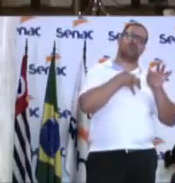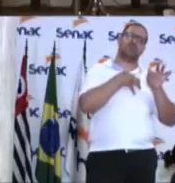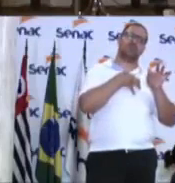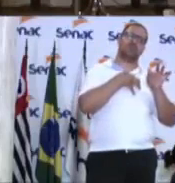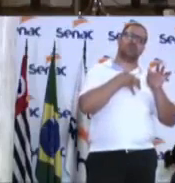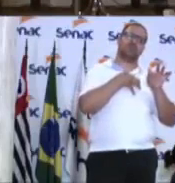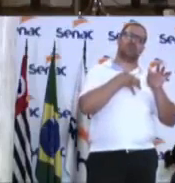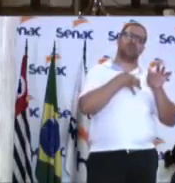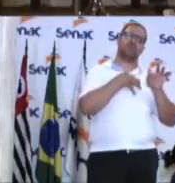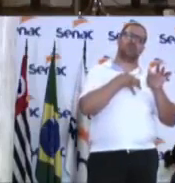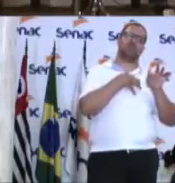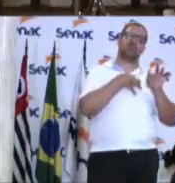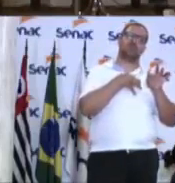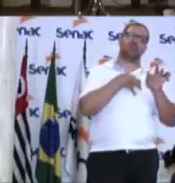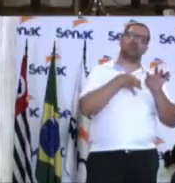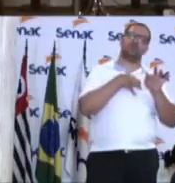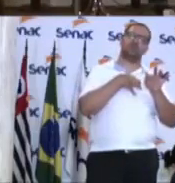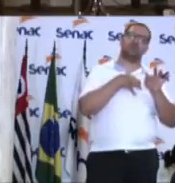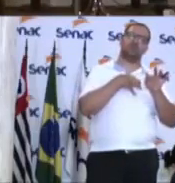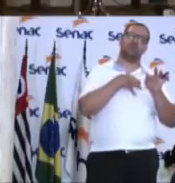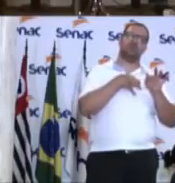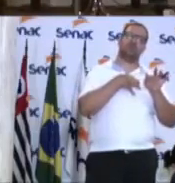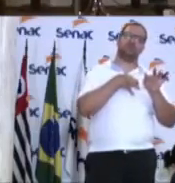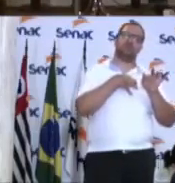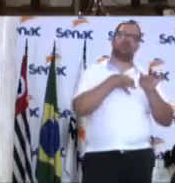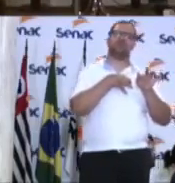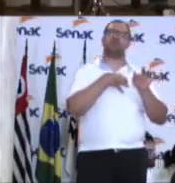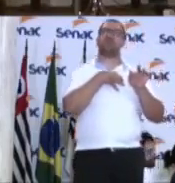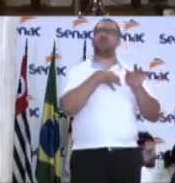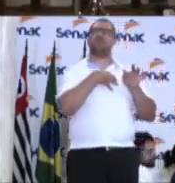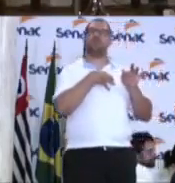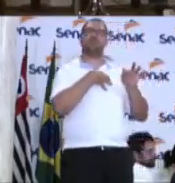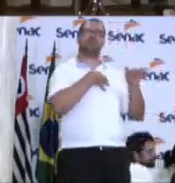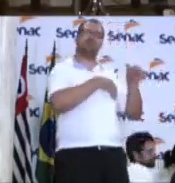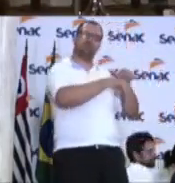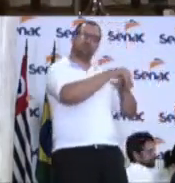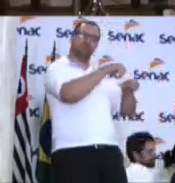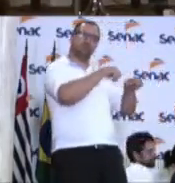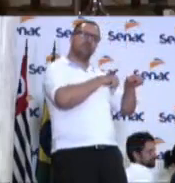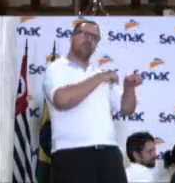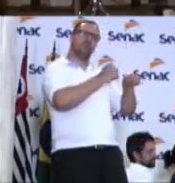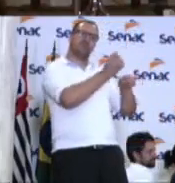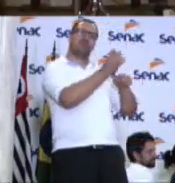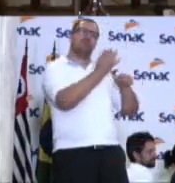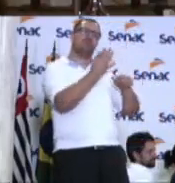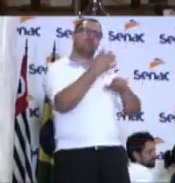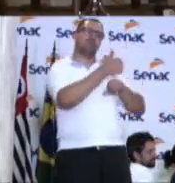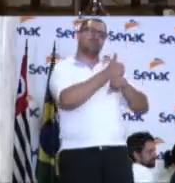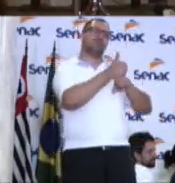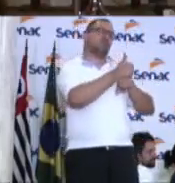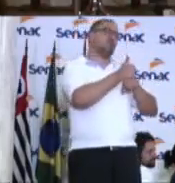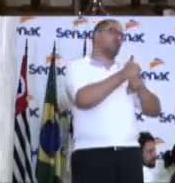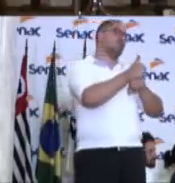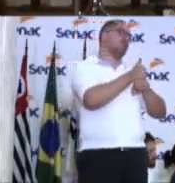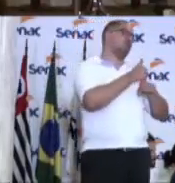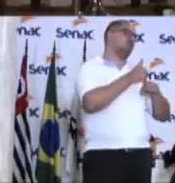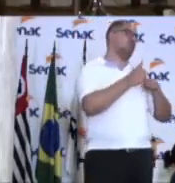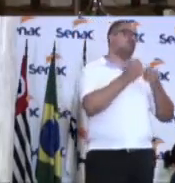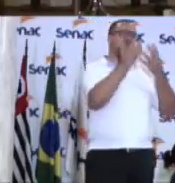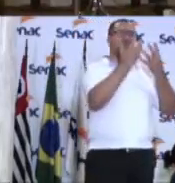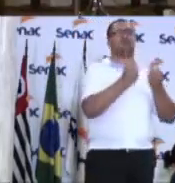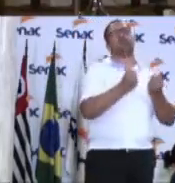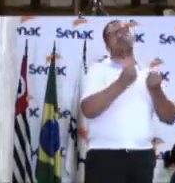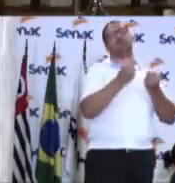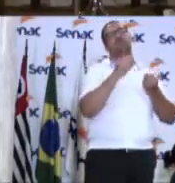se as pessoas tinham gostado, eles disseram que tinham. E aí ela inverteu. Quantos de vocês, como profissional de marketing, aprovaria